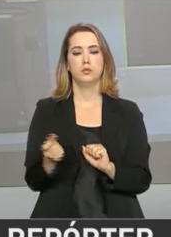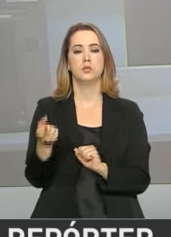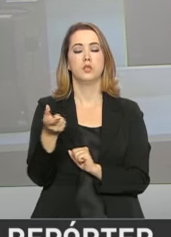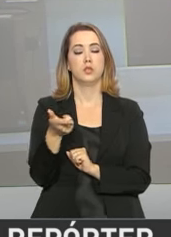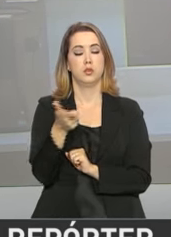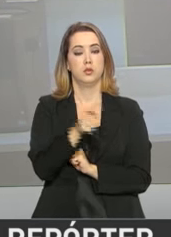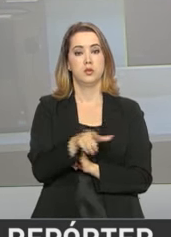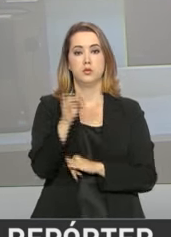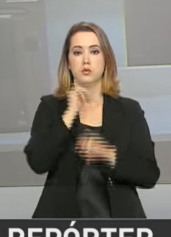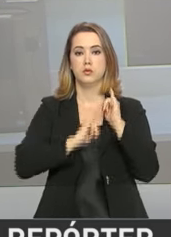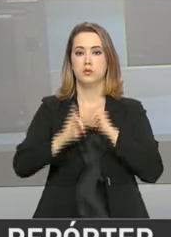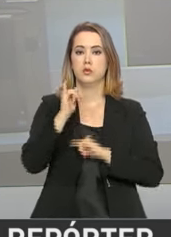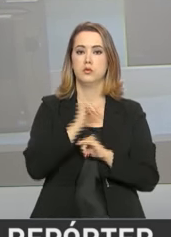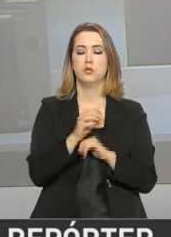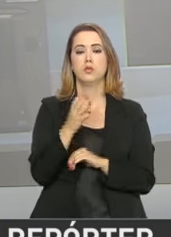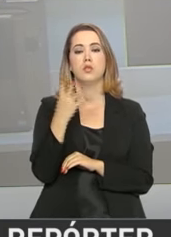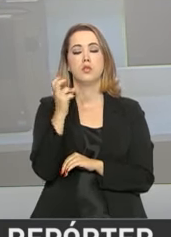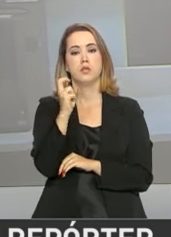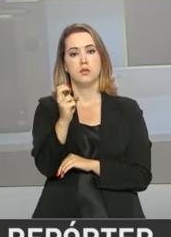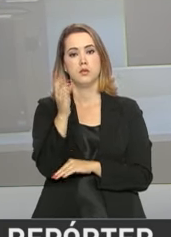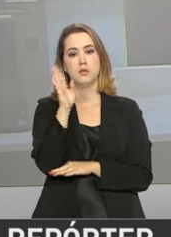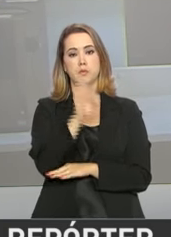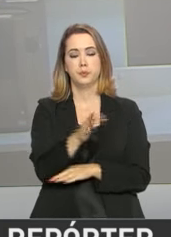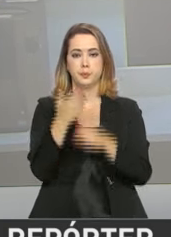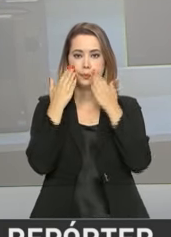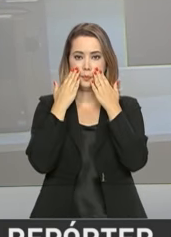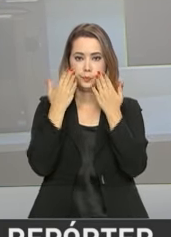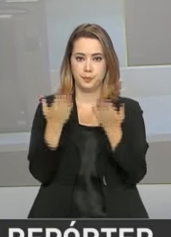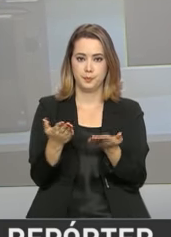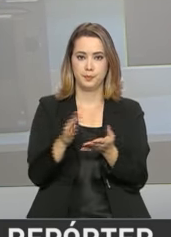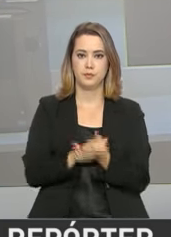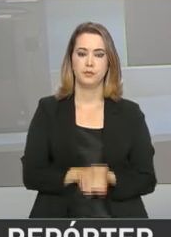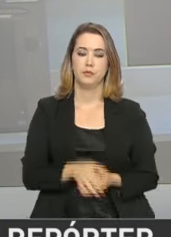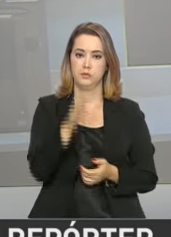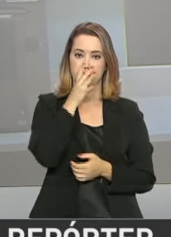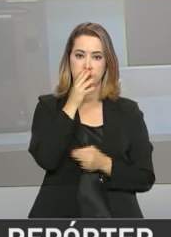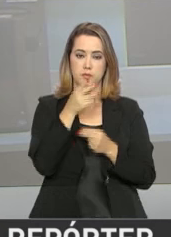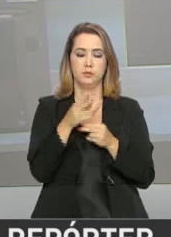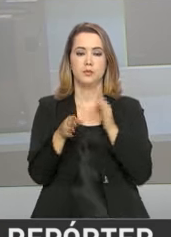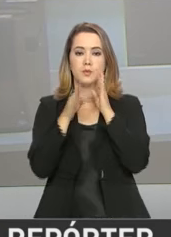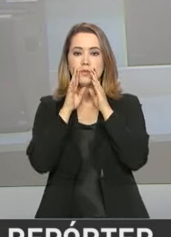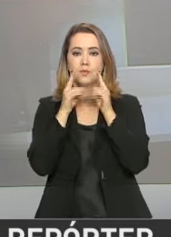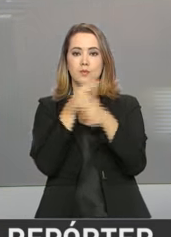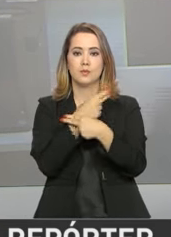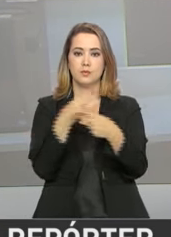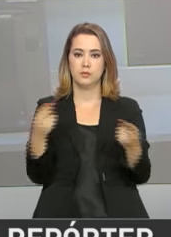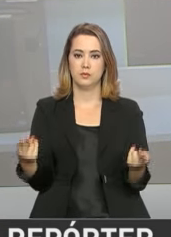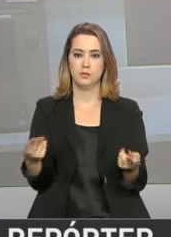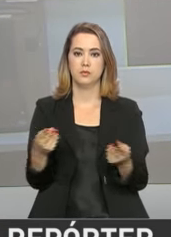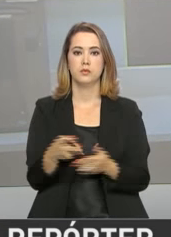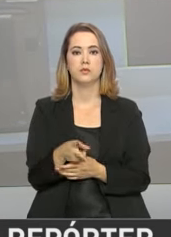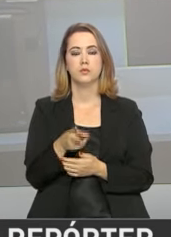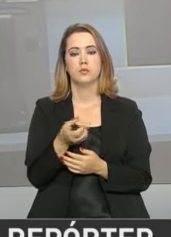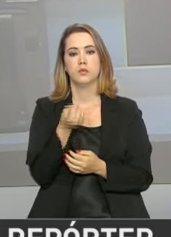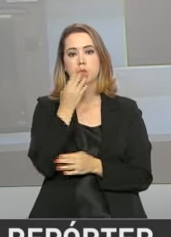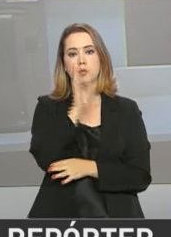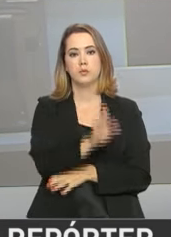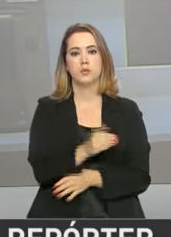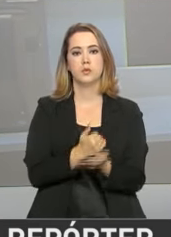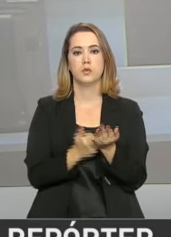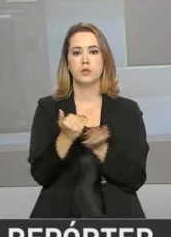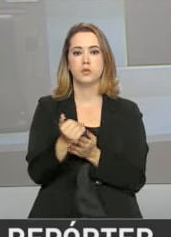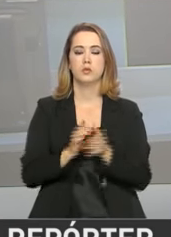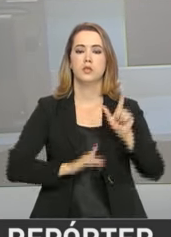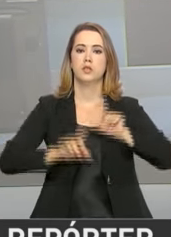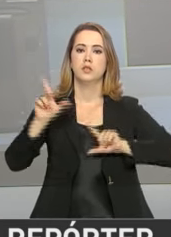a qualquer momento com outras informações ou às 5 da tarde na próxima edição. Acompanhe as novidades também pelas nossas redes sociais. Uma boa tarde para